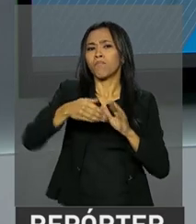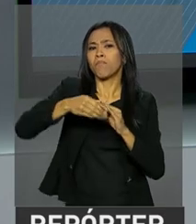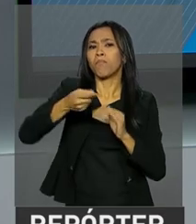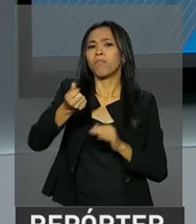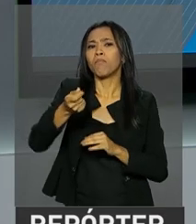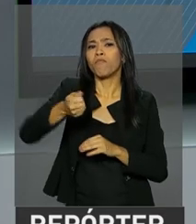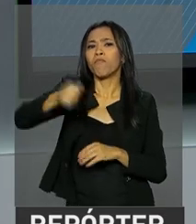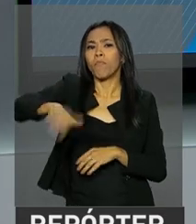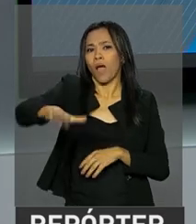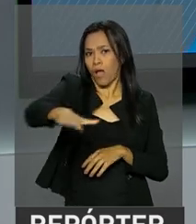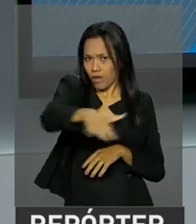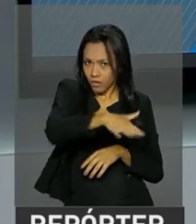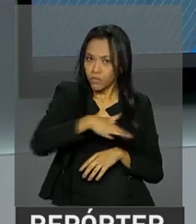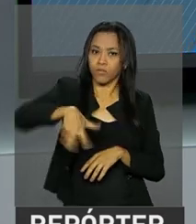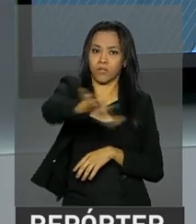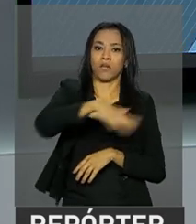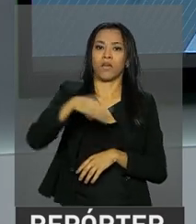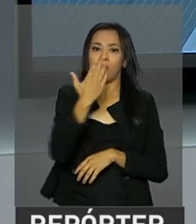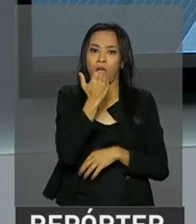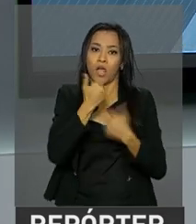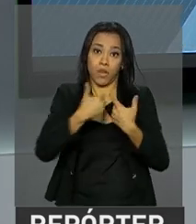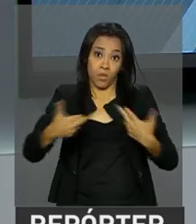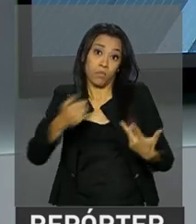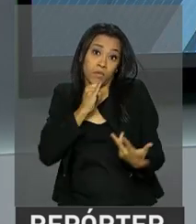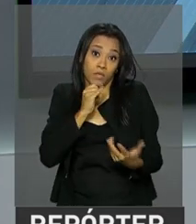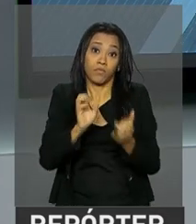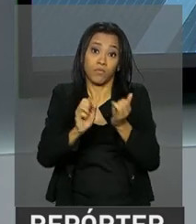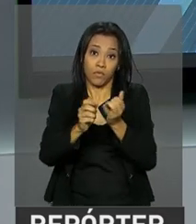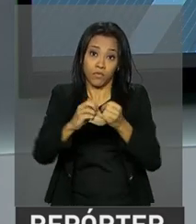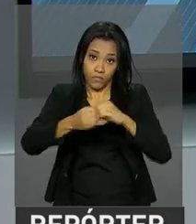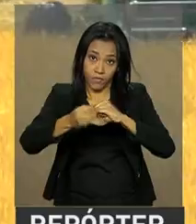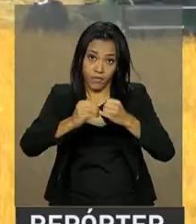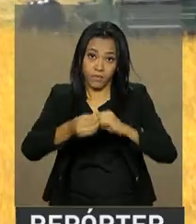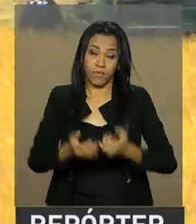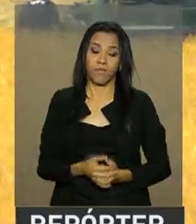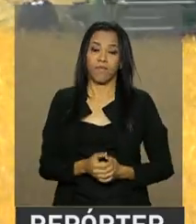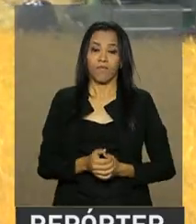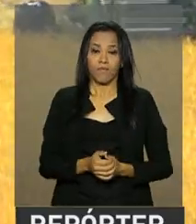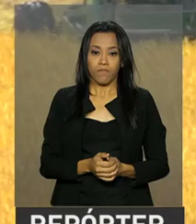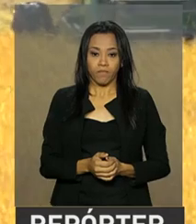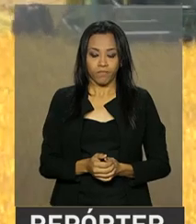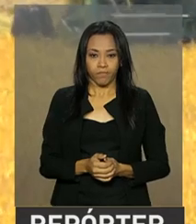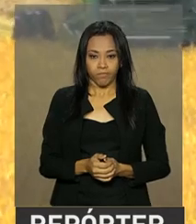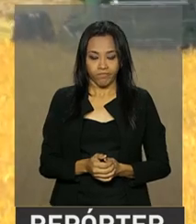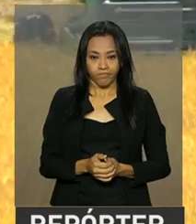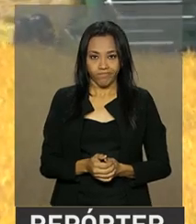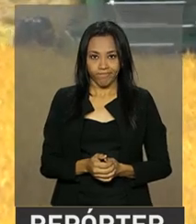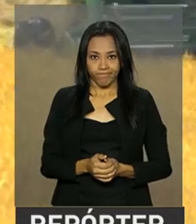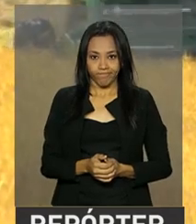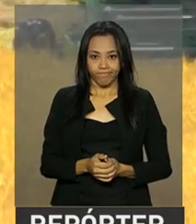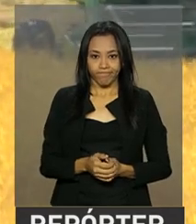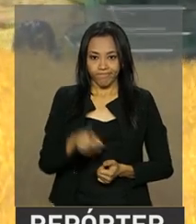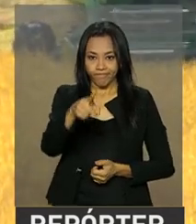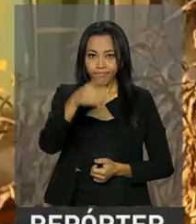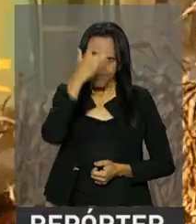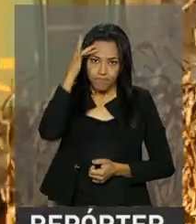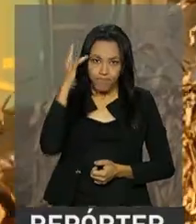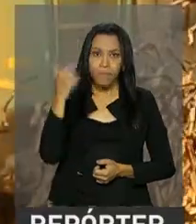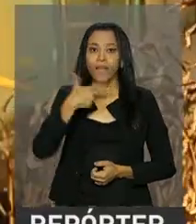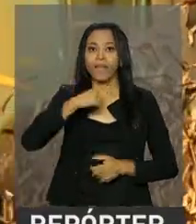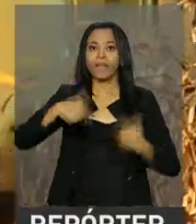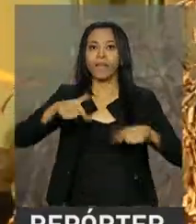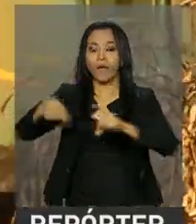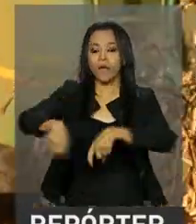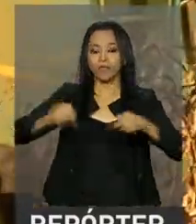baixos para alimentos como o feijão o entusiasmo do Produtor e o